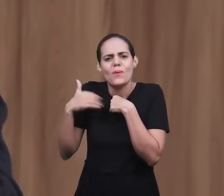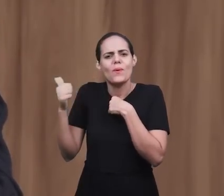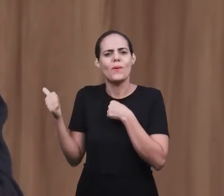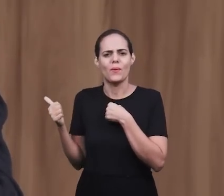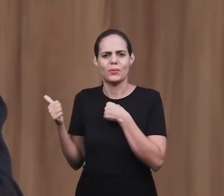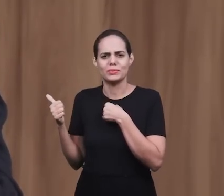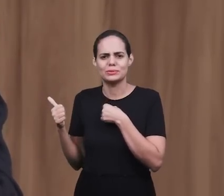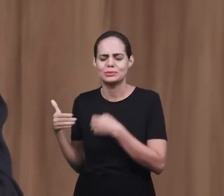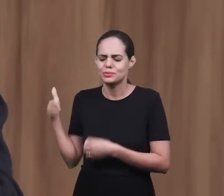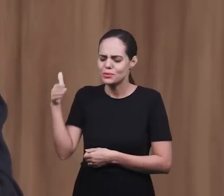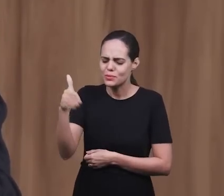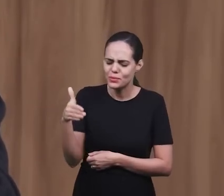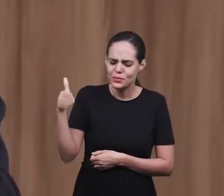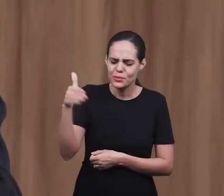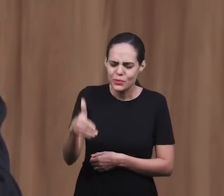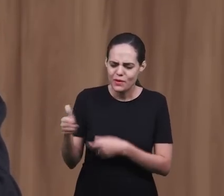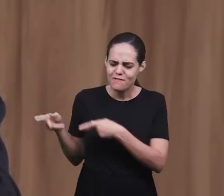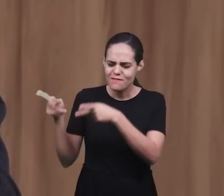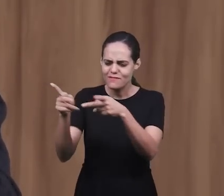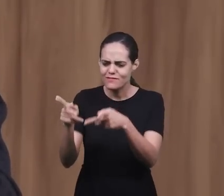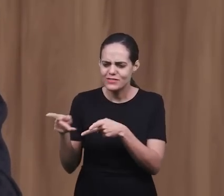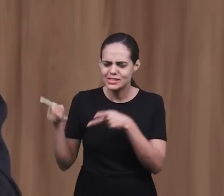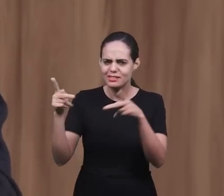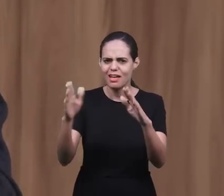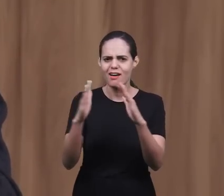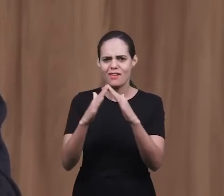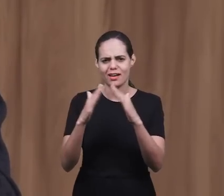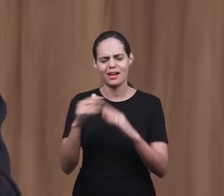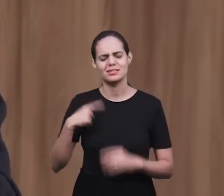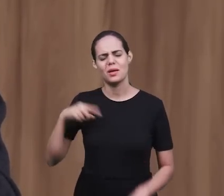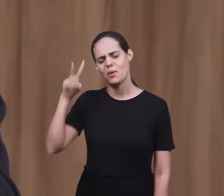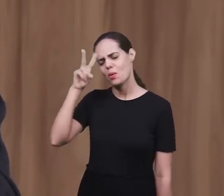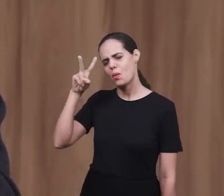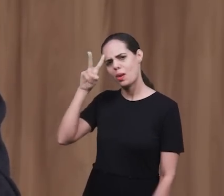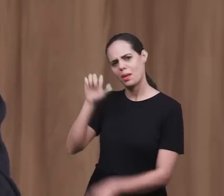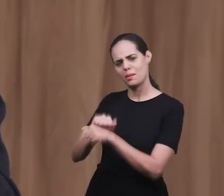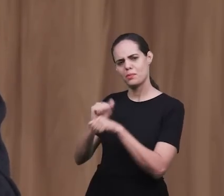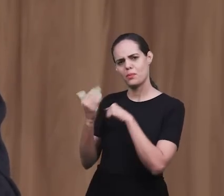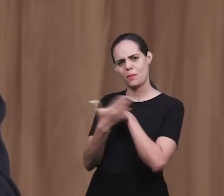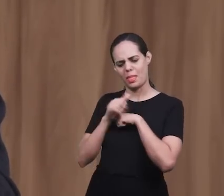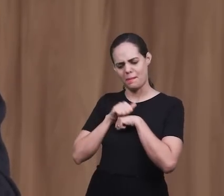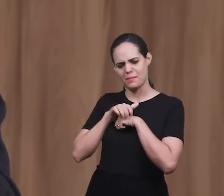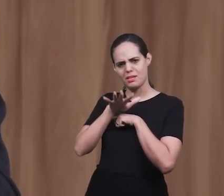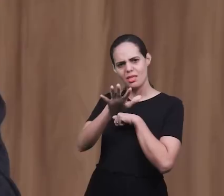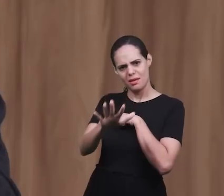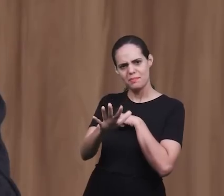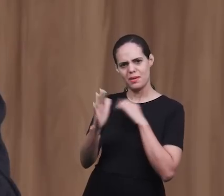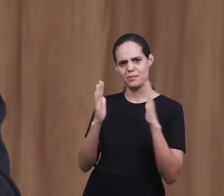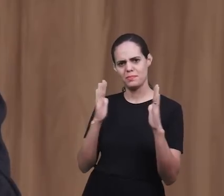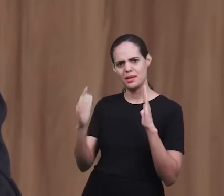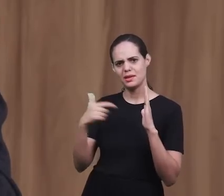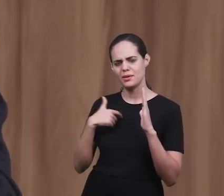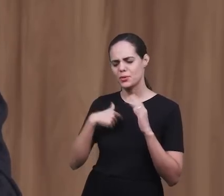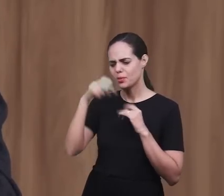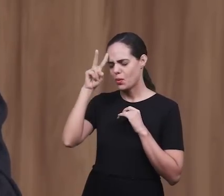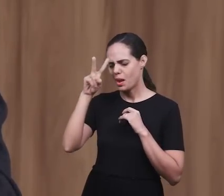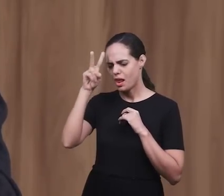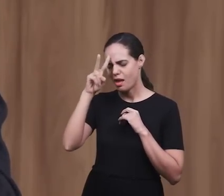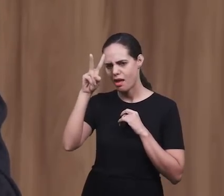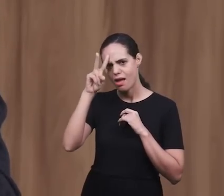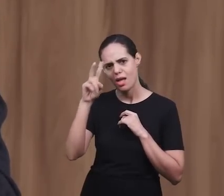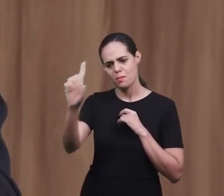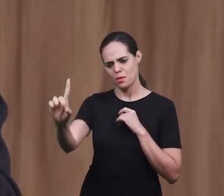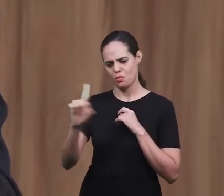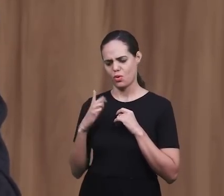da pandemia, ou pouco depois da pandemia, ele fez uma visita até a minha casa. Eu fiquei maravilhado com aquilo. Então você